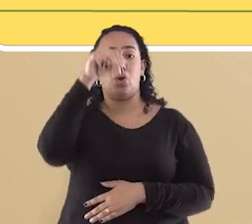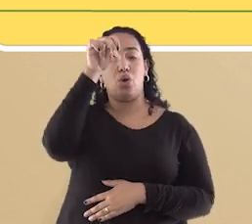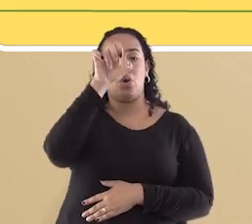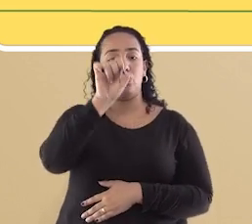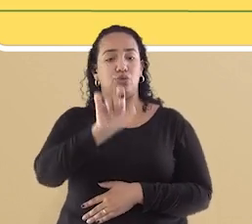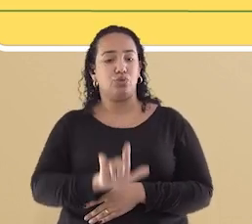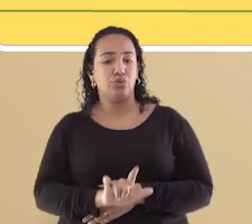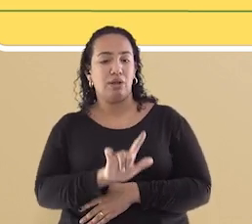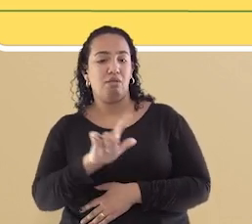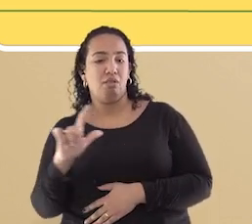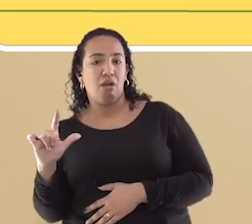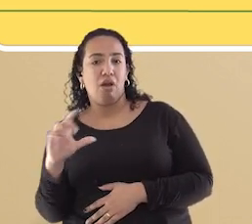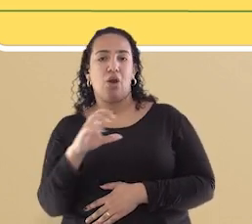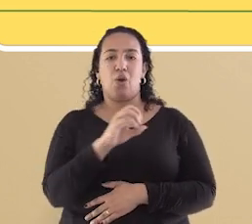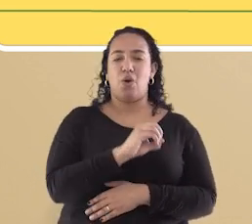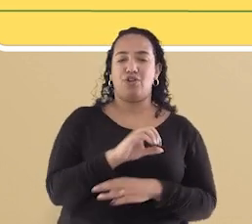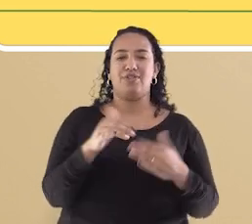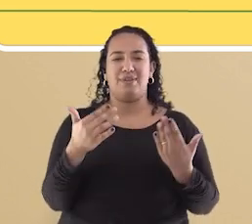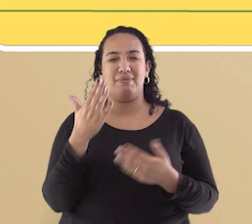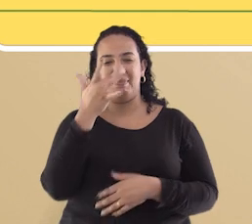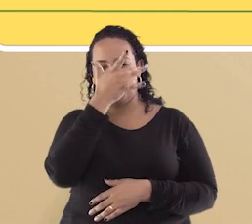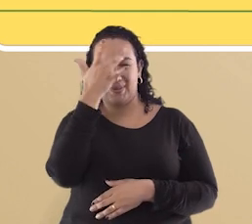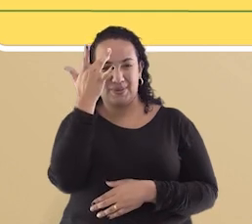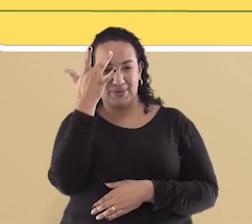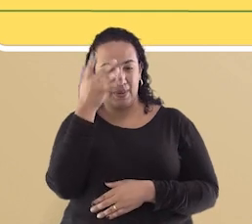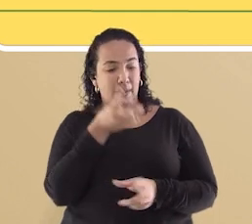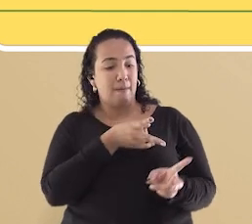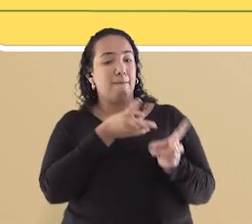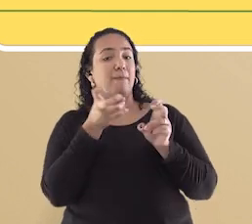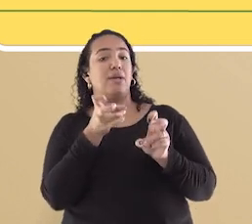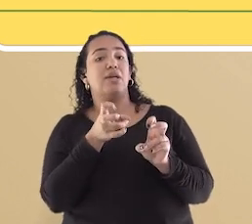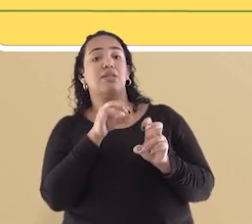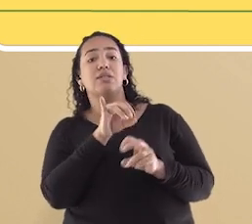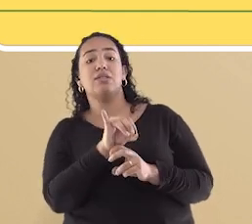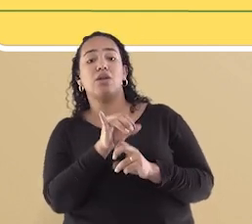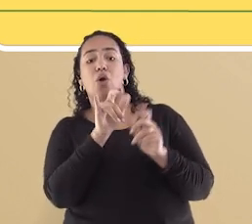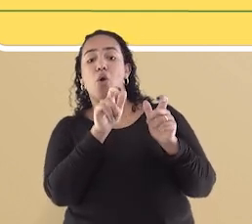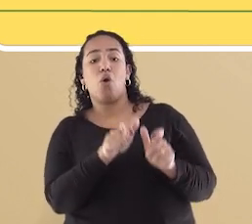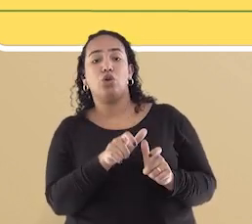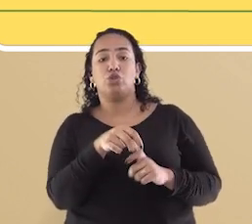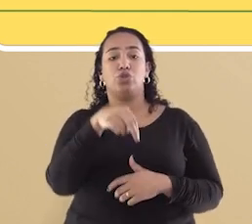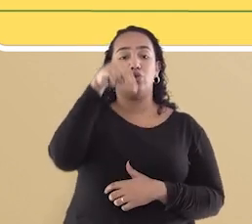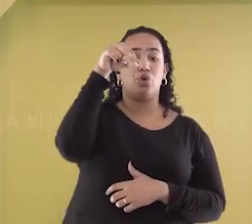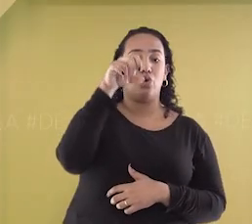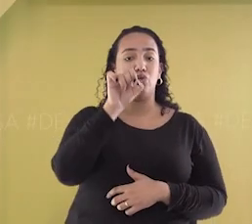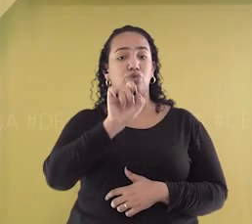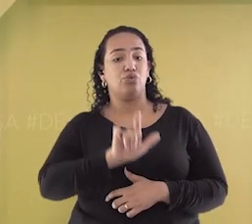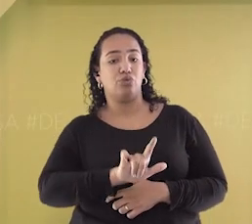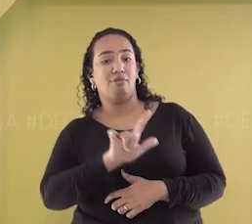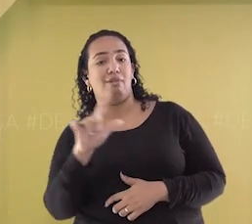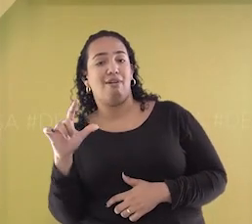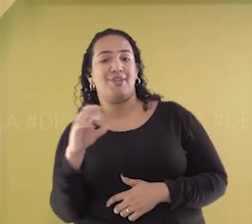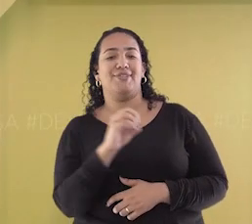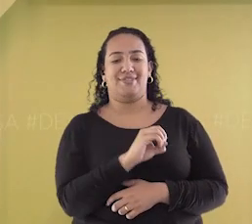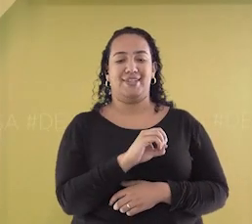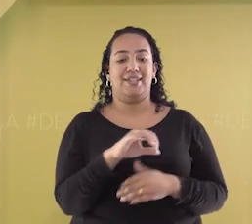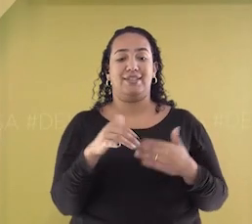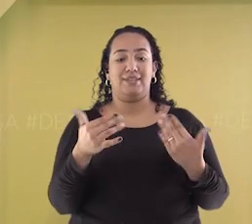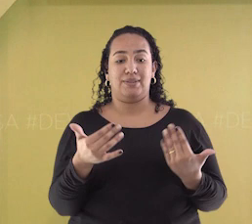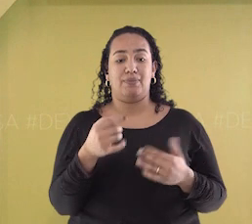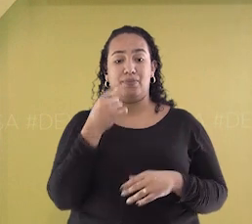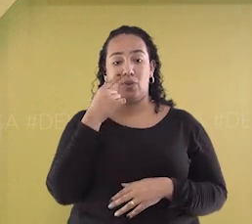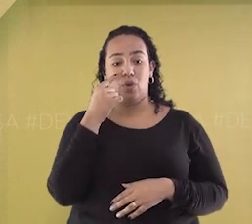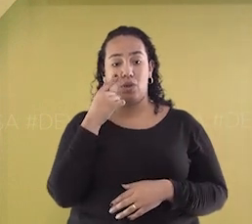cardeais, para que o leitor do mapa saiba identificar a posição em que o mapa se encontra. É muito comum